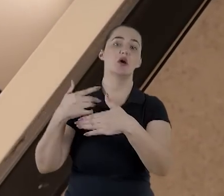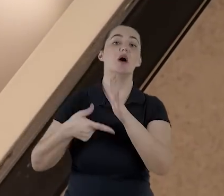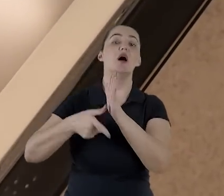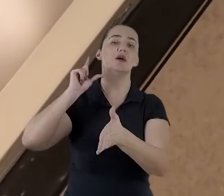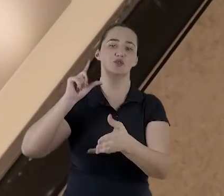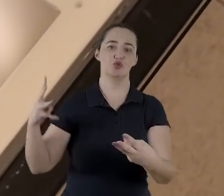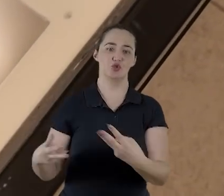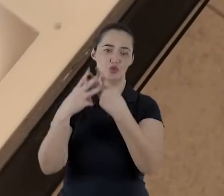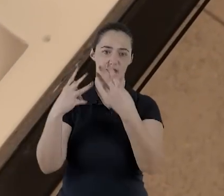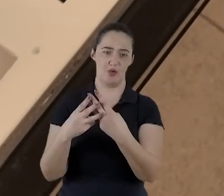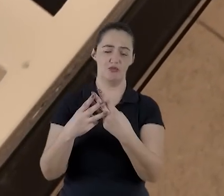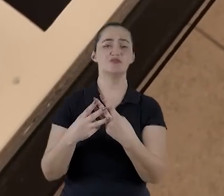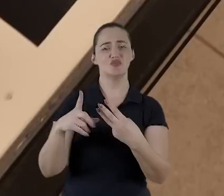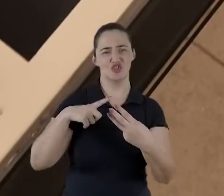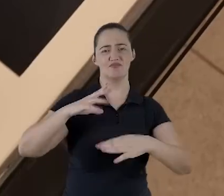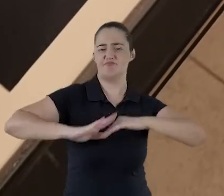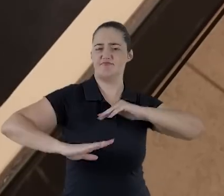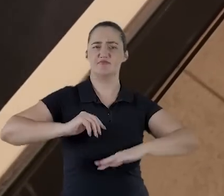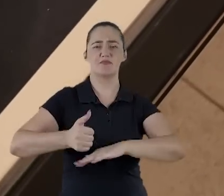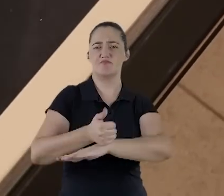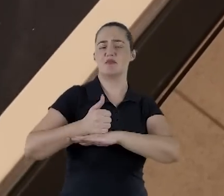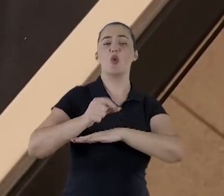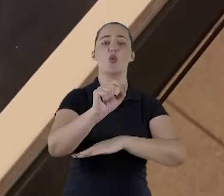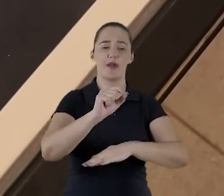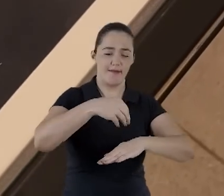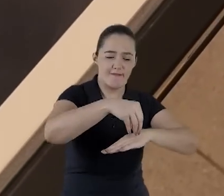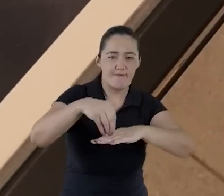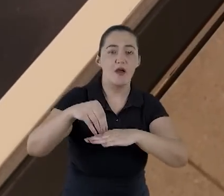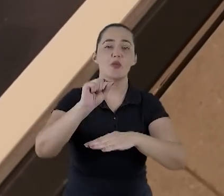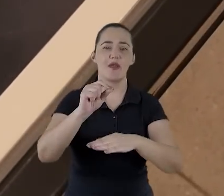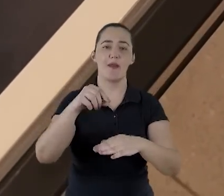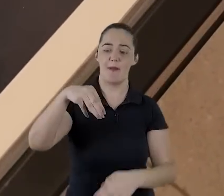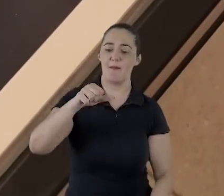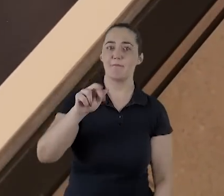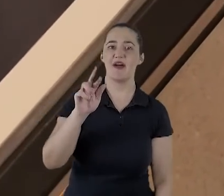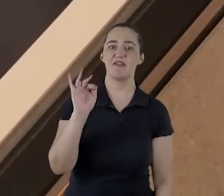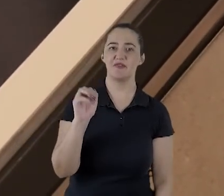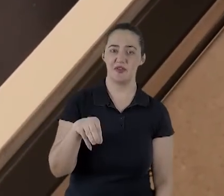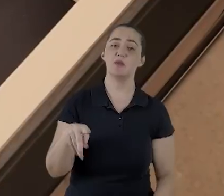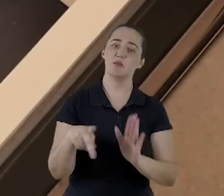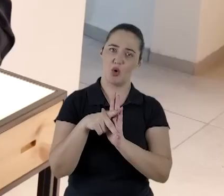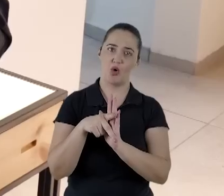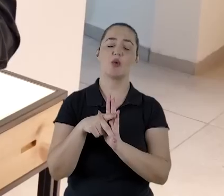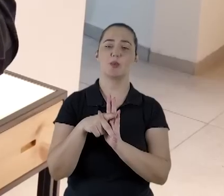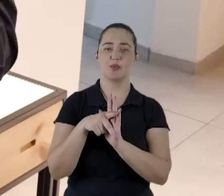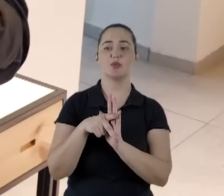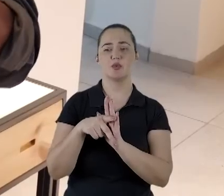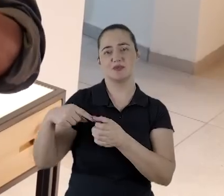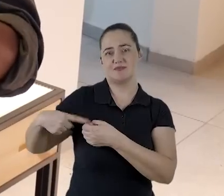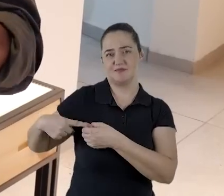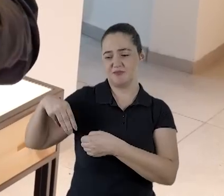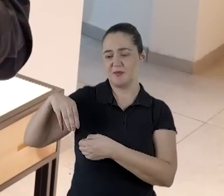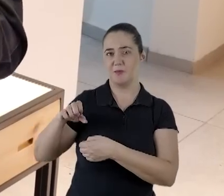hebreus. Aliás, a prática de fazer obras de arte em marfim parece ter sido um emblema aqui da cidade de Meguido. E só para